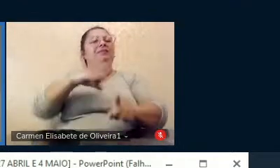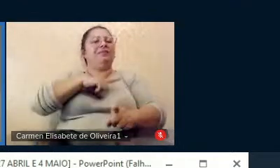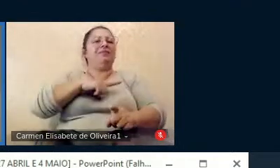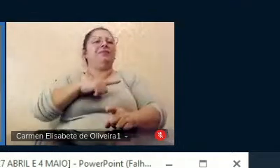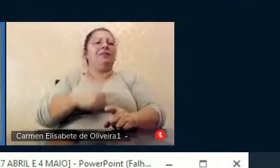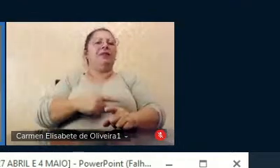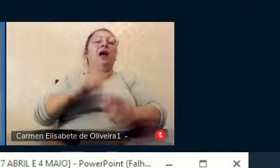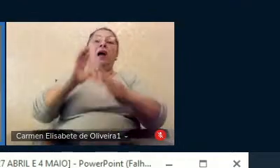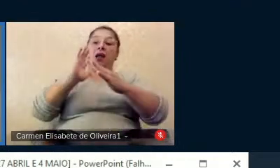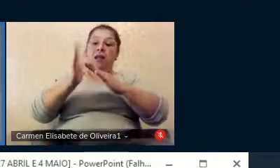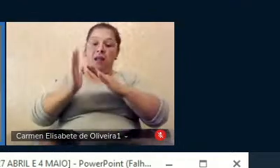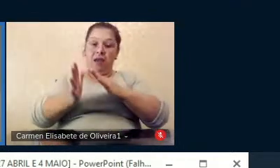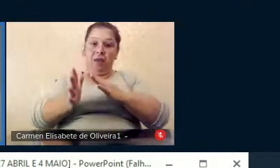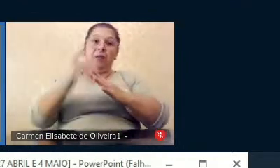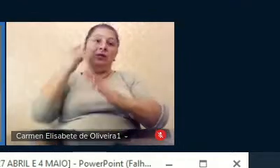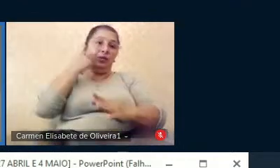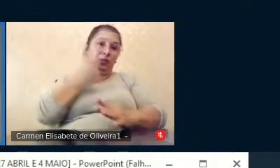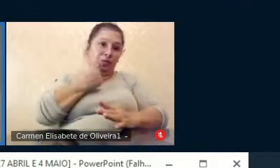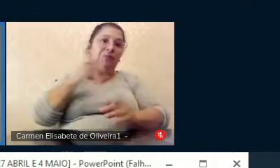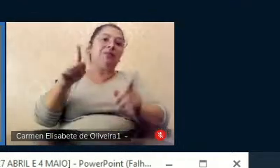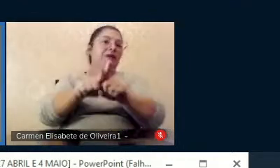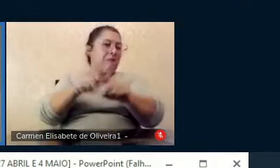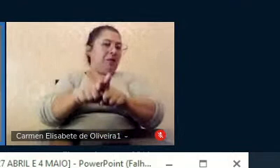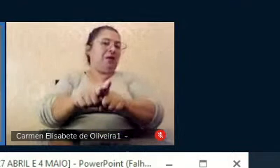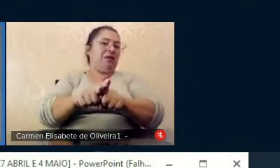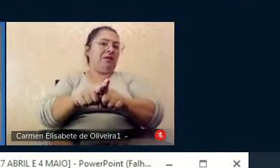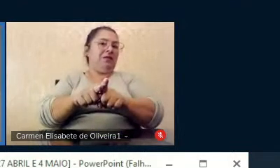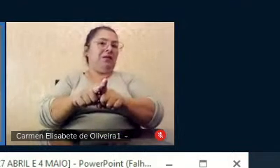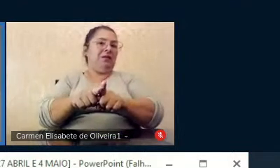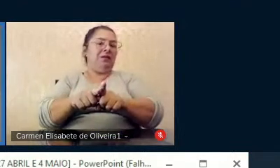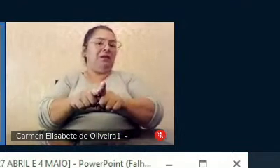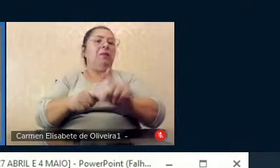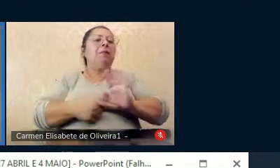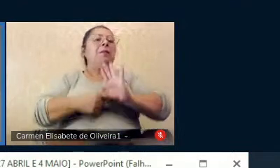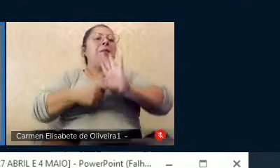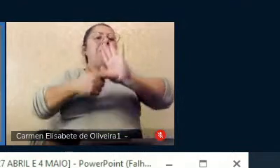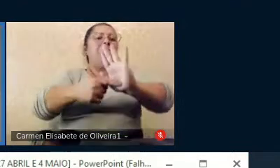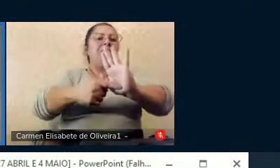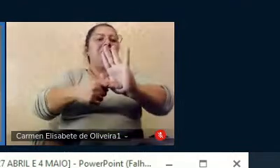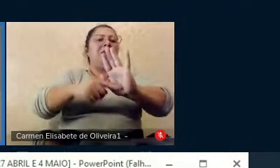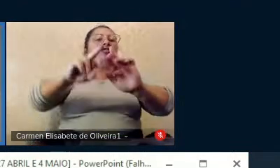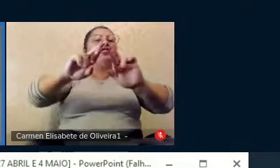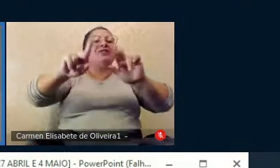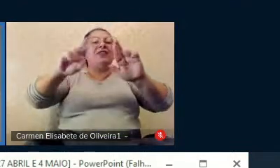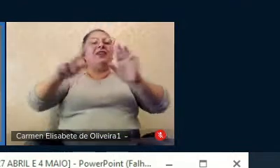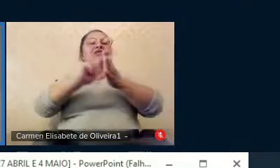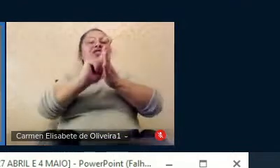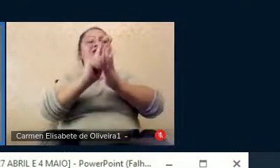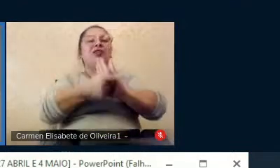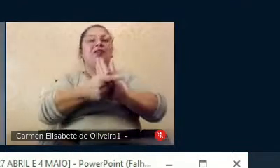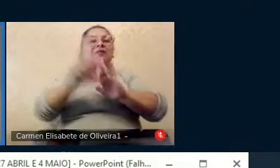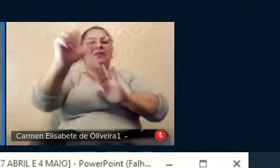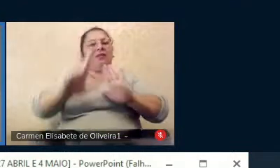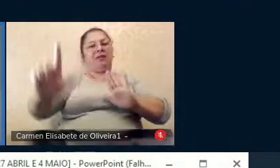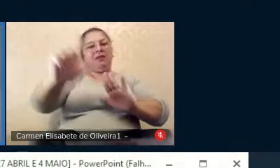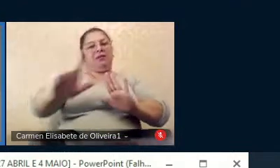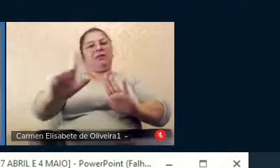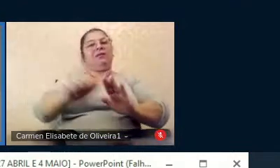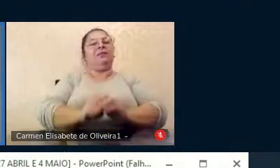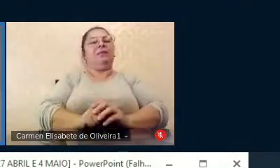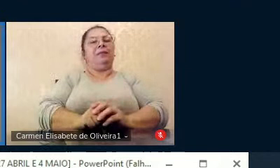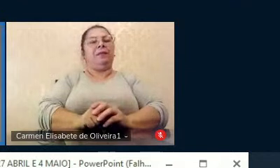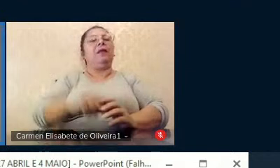A Libras também, a literatura surda também, ela se apresenta em diferentes gêneros literários. Vamos ver